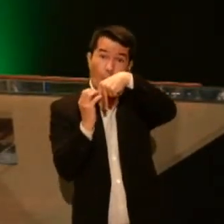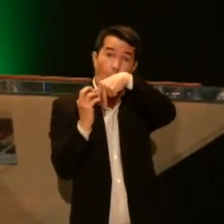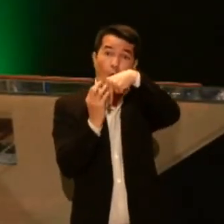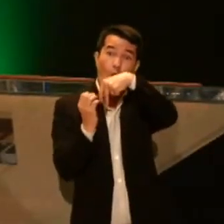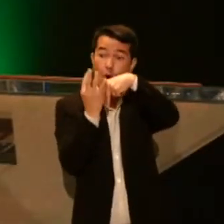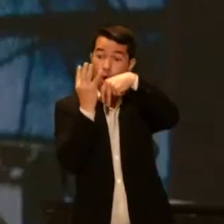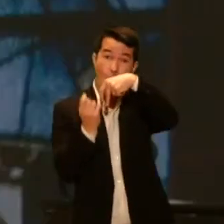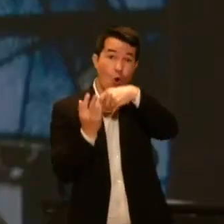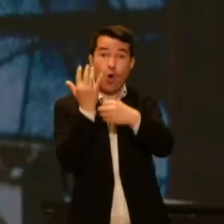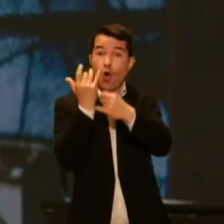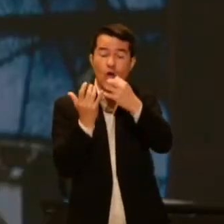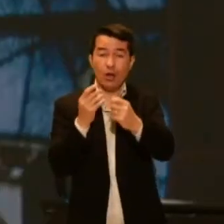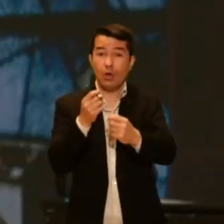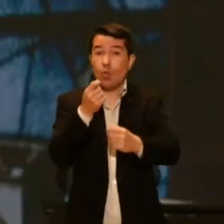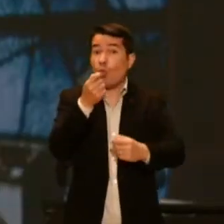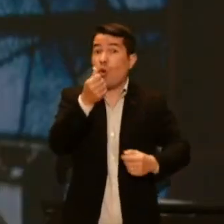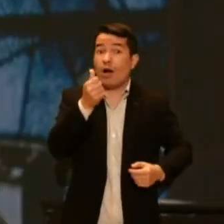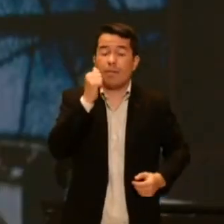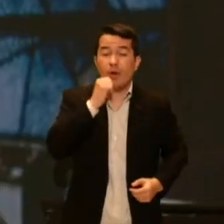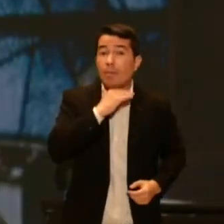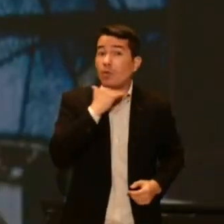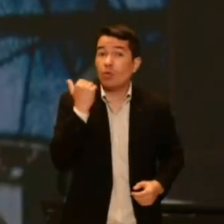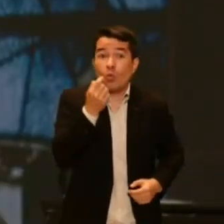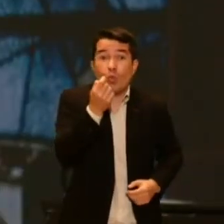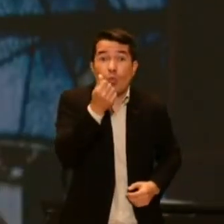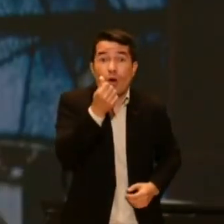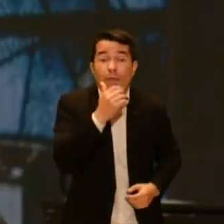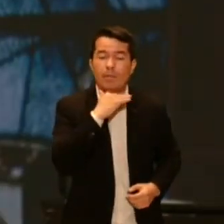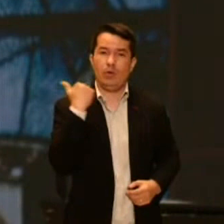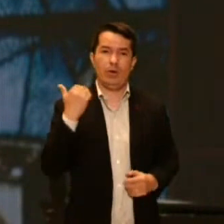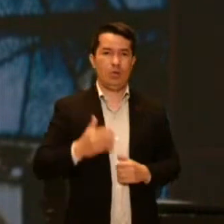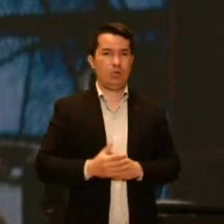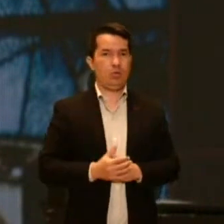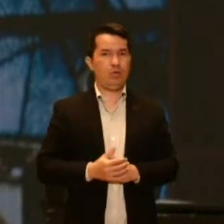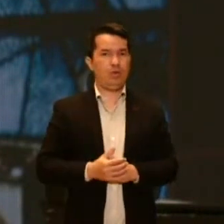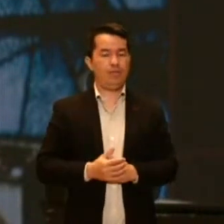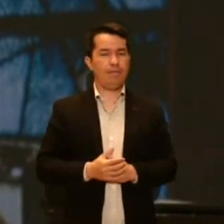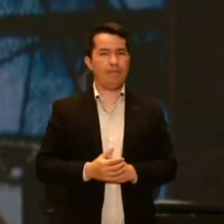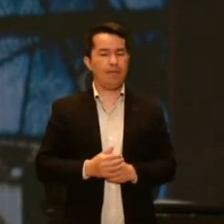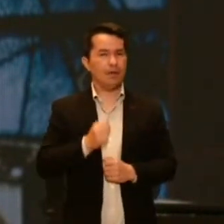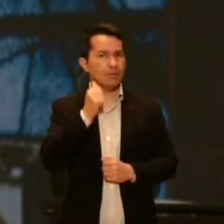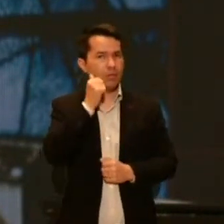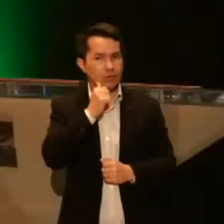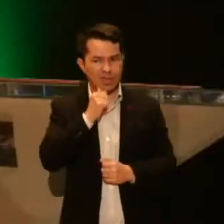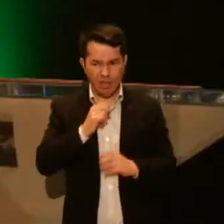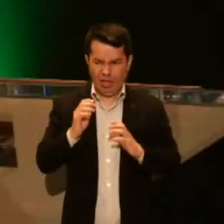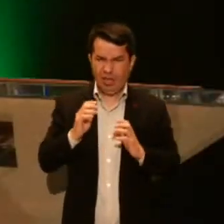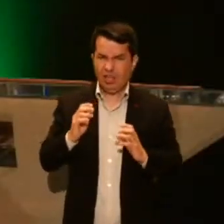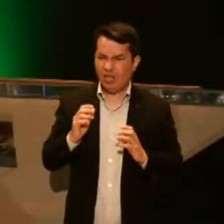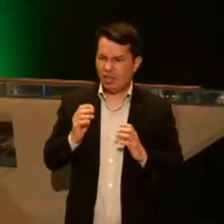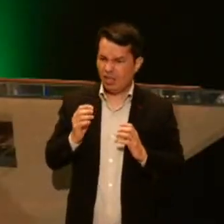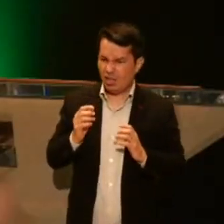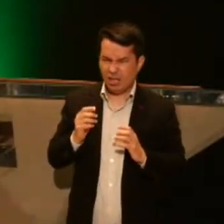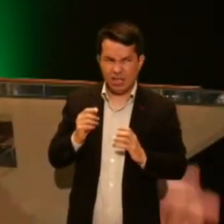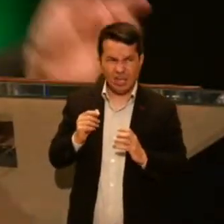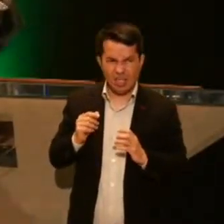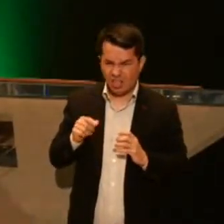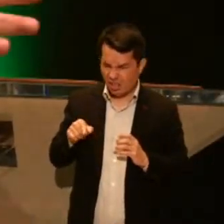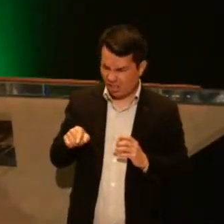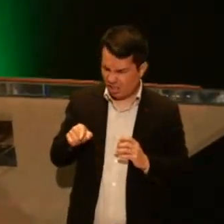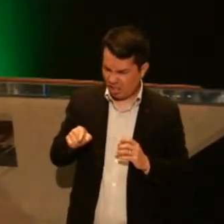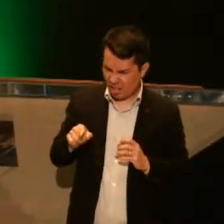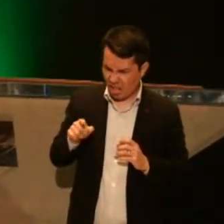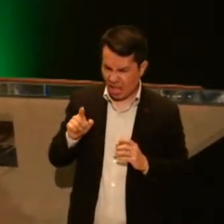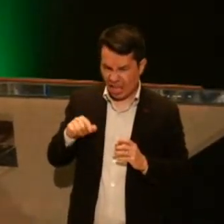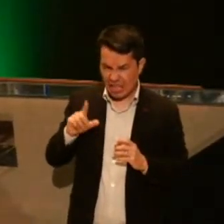é que eu posso adorar a Deus e o Deus que eu adoro quer me matar? E aquilo não saía